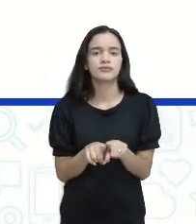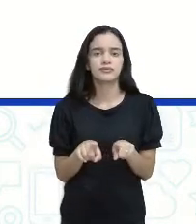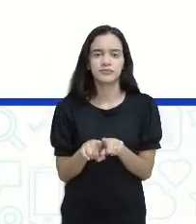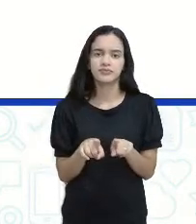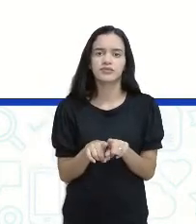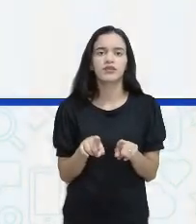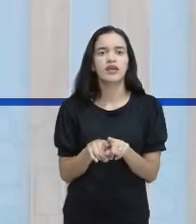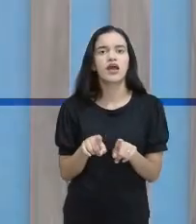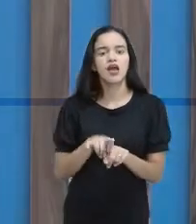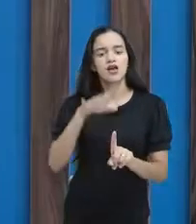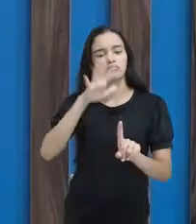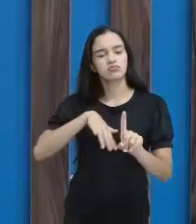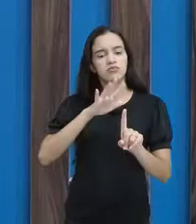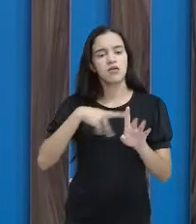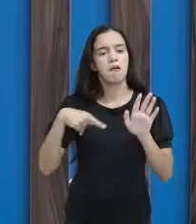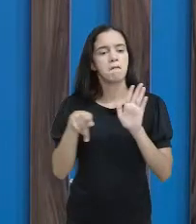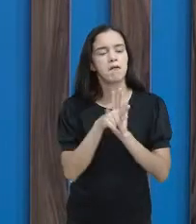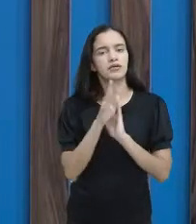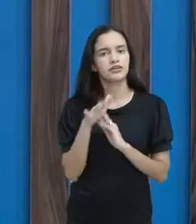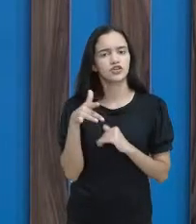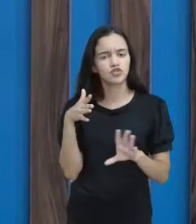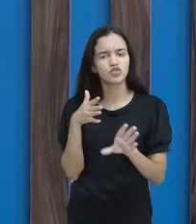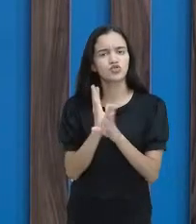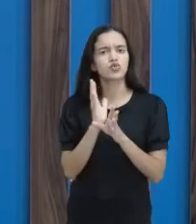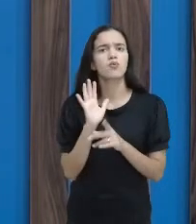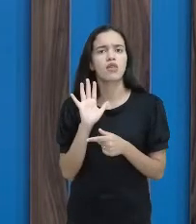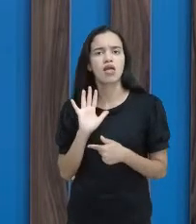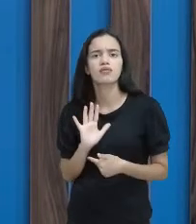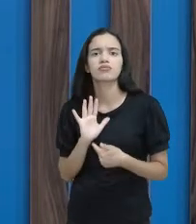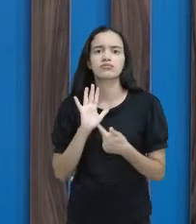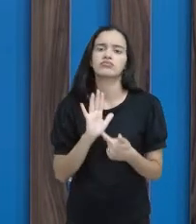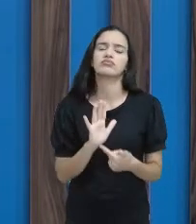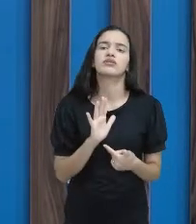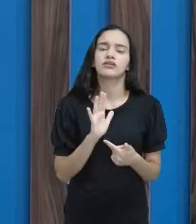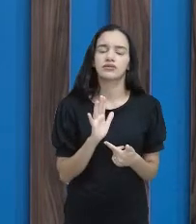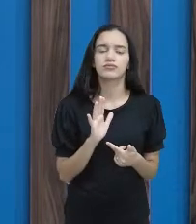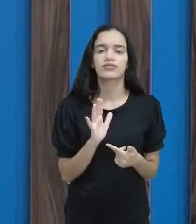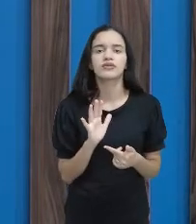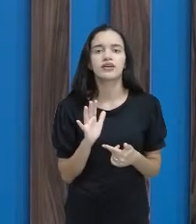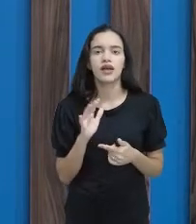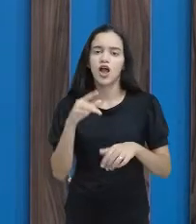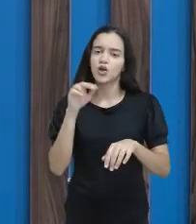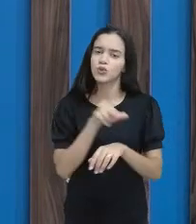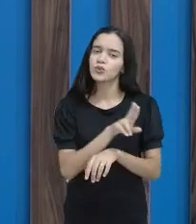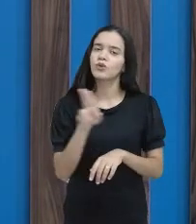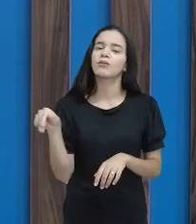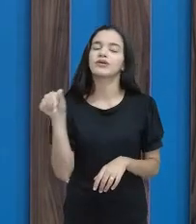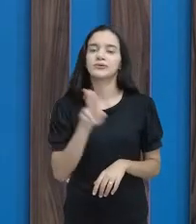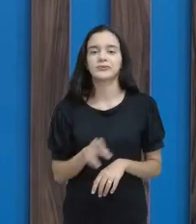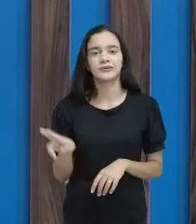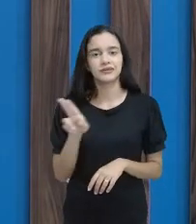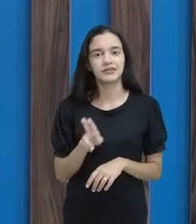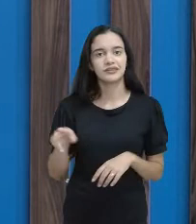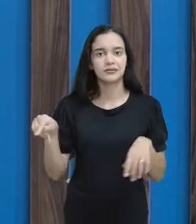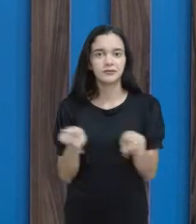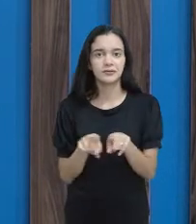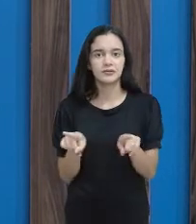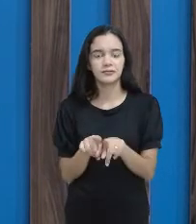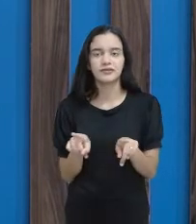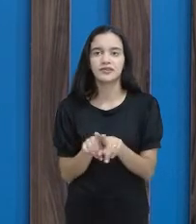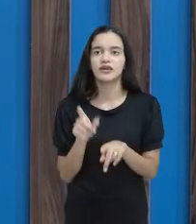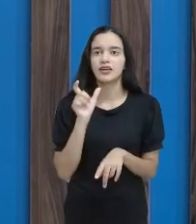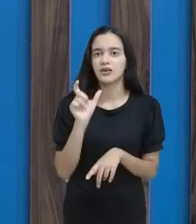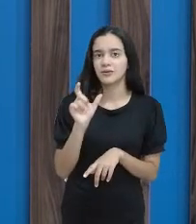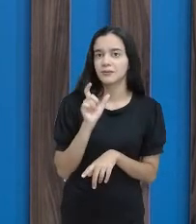também se homenagearam. Eles descobriram e eles mesmos colocaram... Colocaram o próprio nome, né? Utilizaram aí a sigla em relação ao